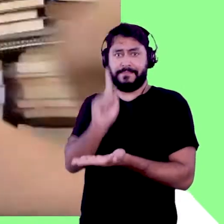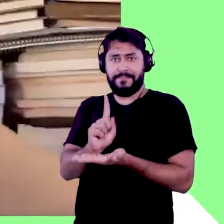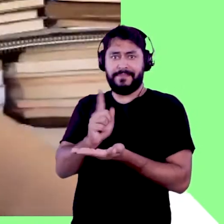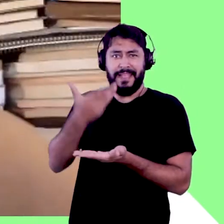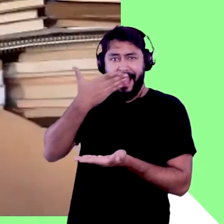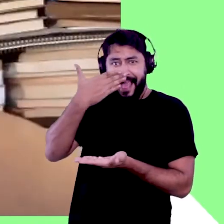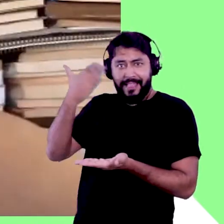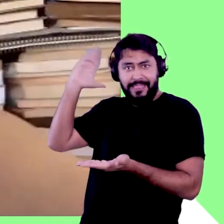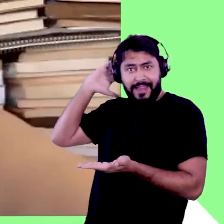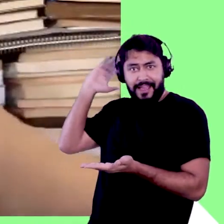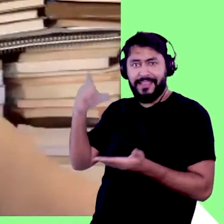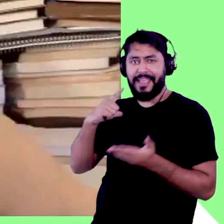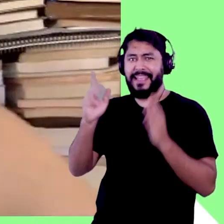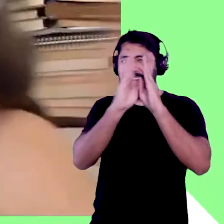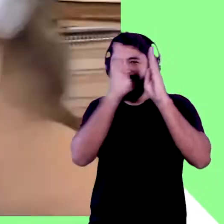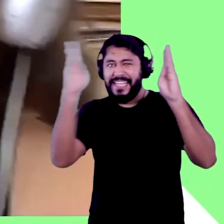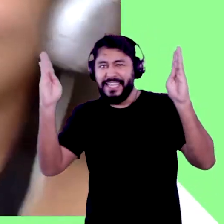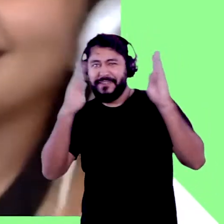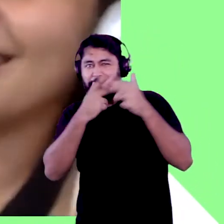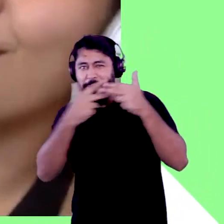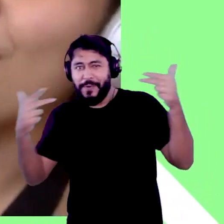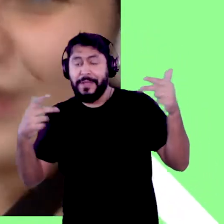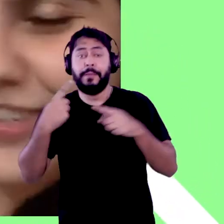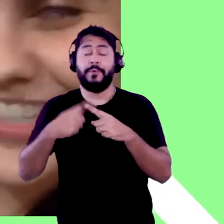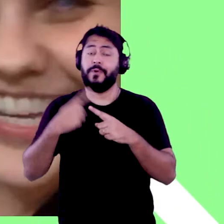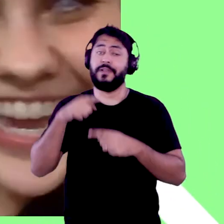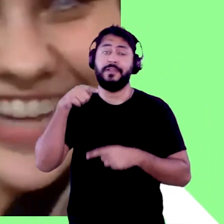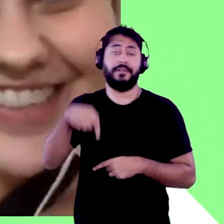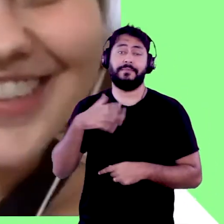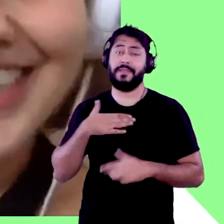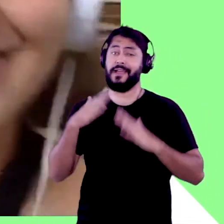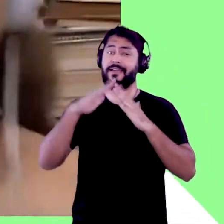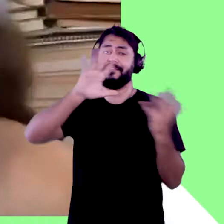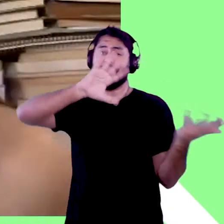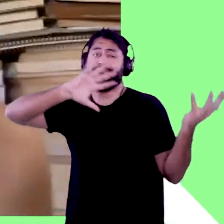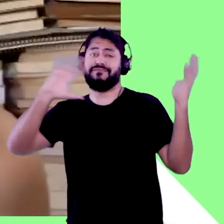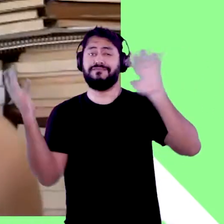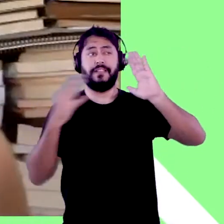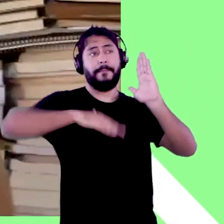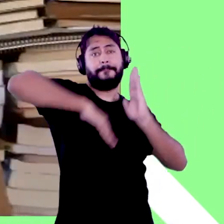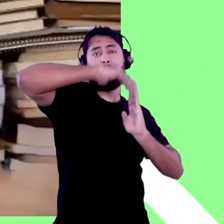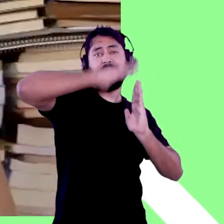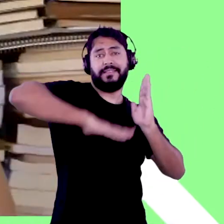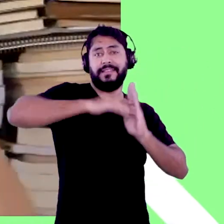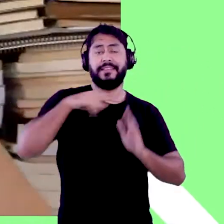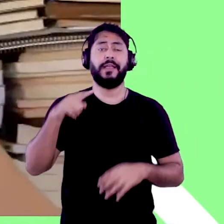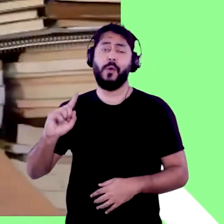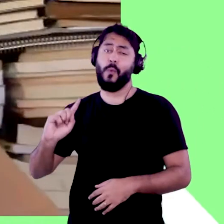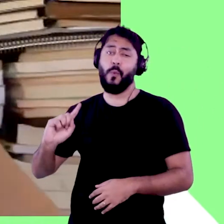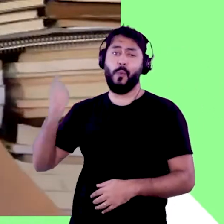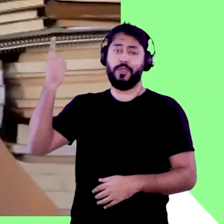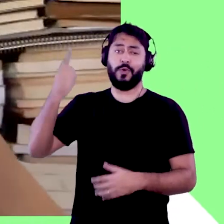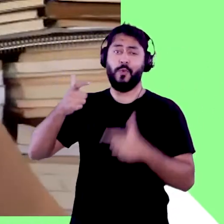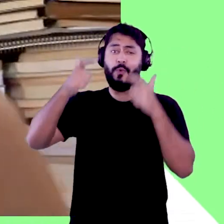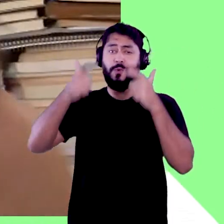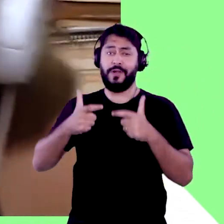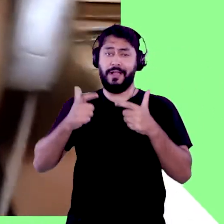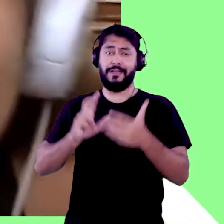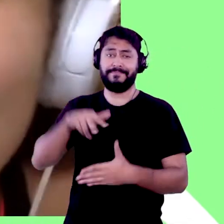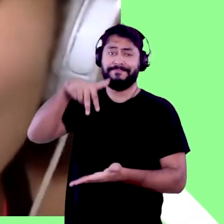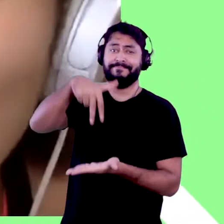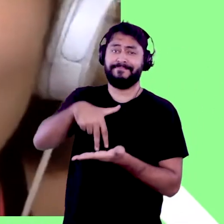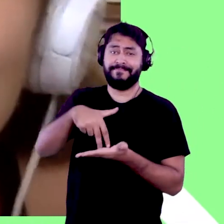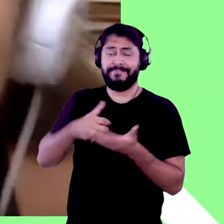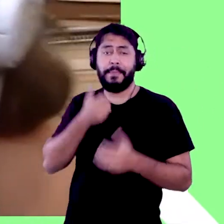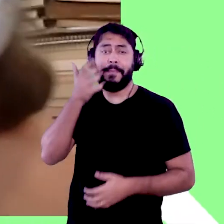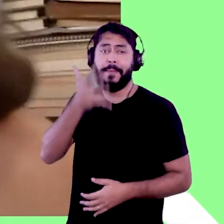caos de pintura. Então, esse aqui foi o único cenário que eu encontrei para fazer essa live e gostei. Acho